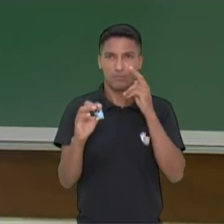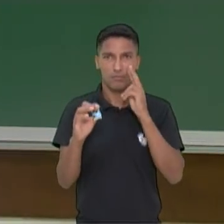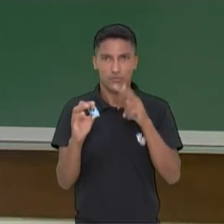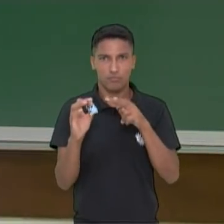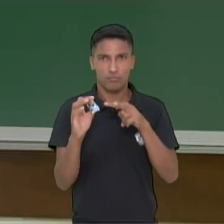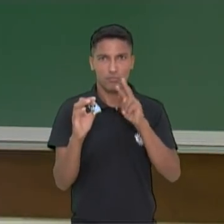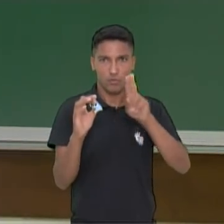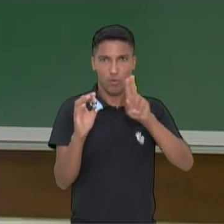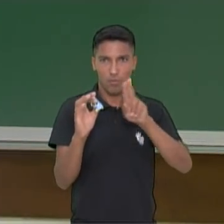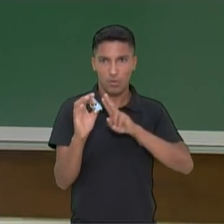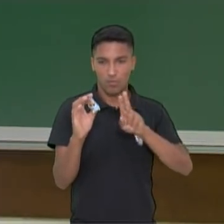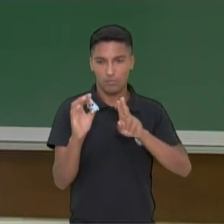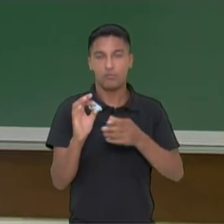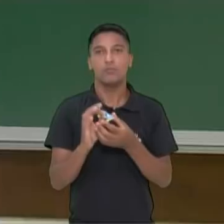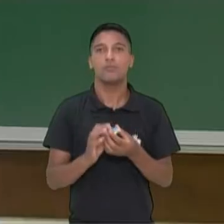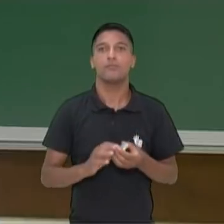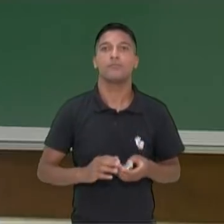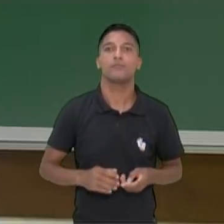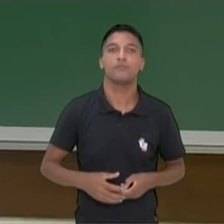skate, ok?